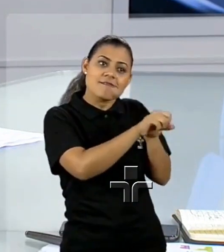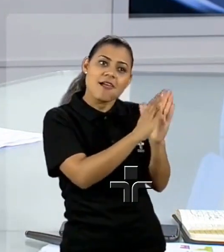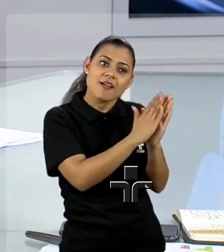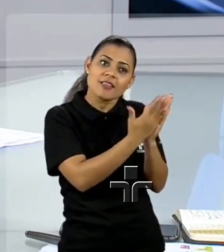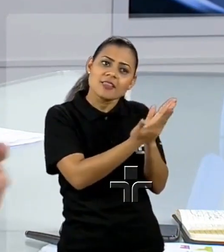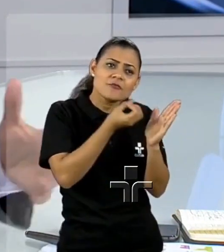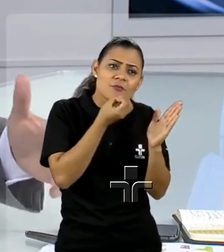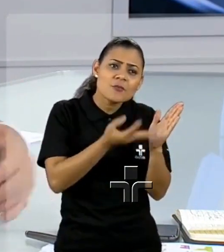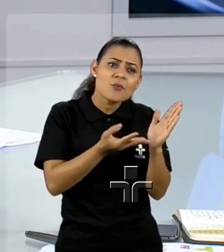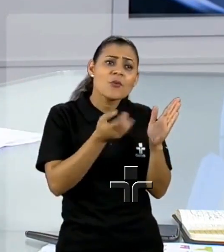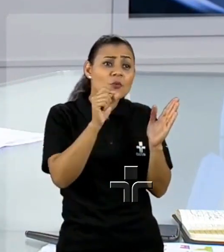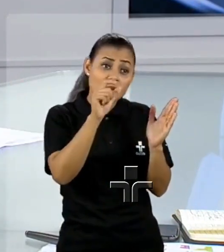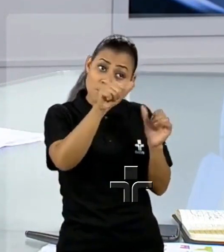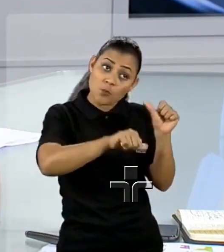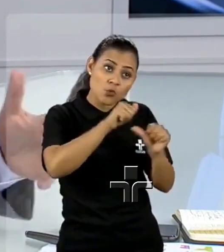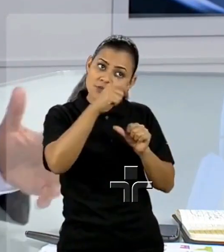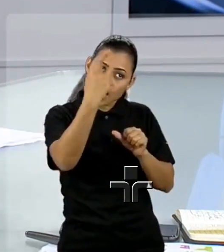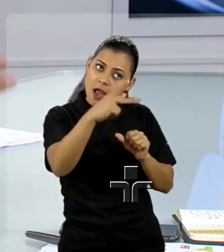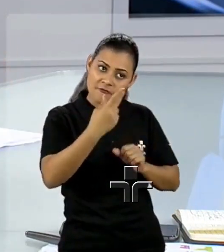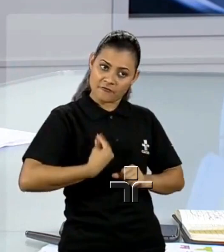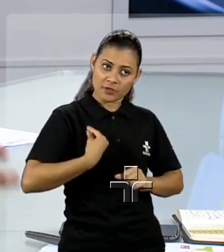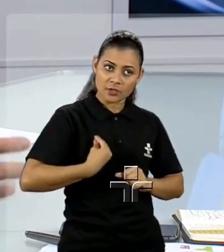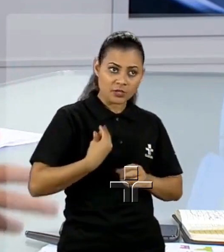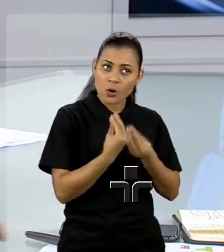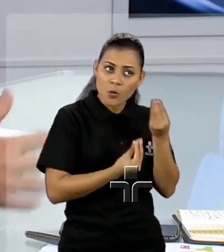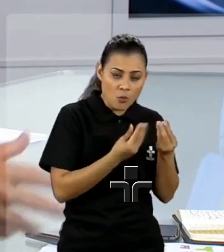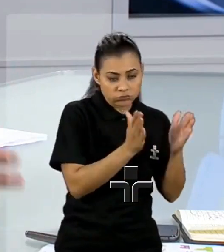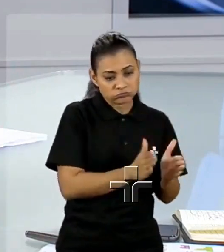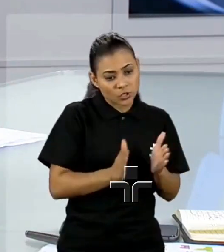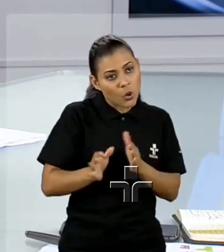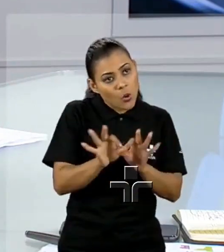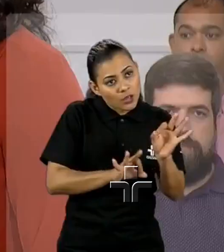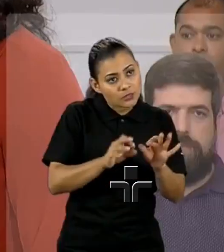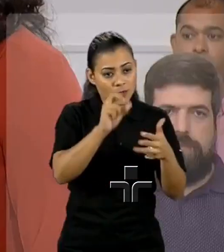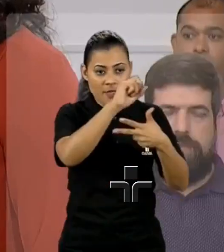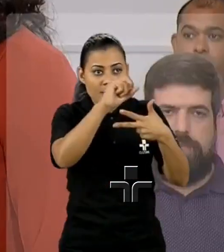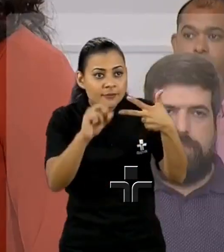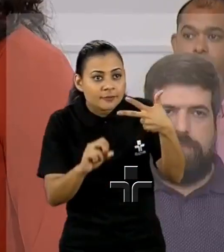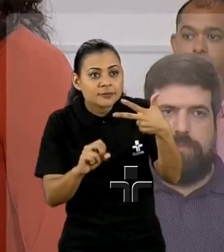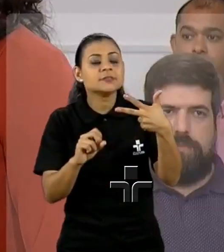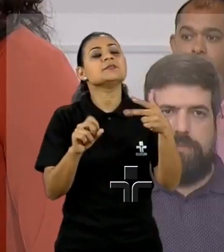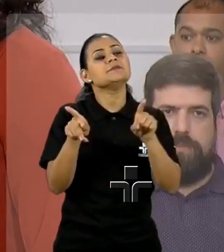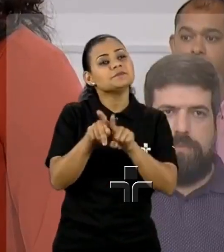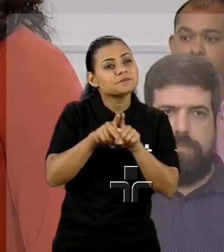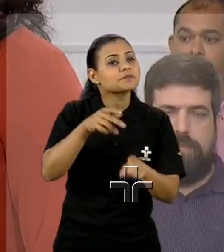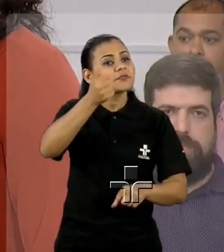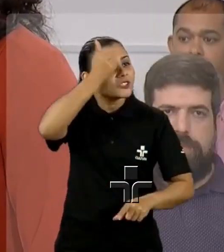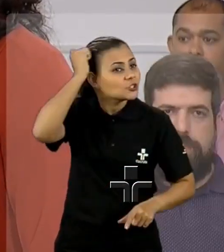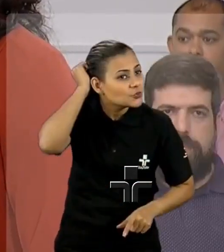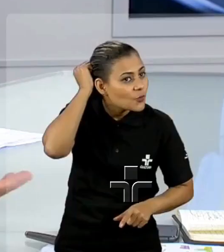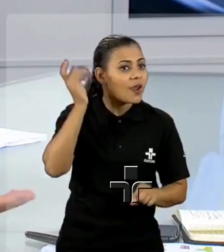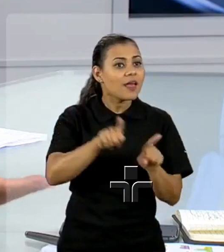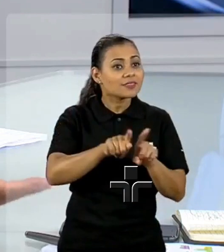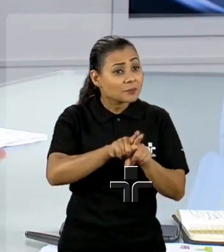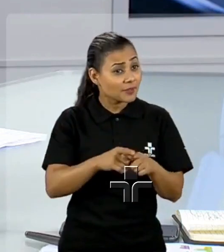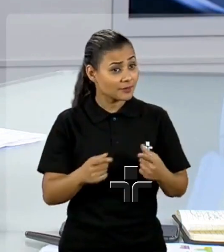você teria que mudar, sem dúvida, todo o sistema aí, né? Como você está colocando, Enem e o próprio vestibular. Mas